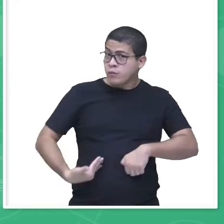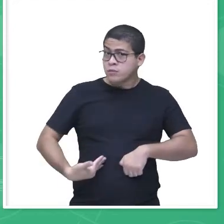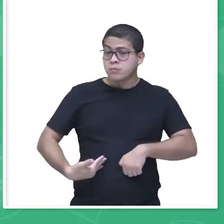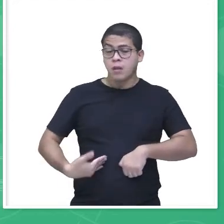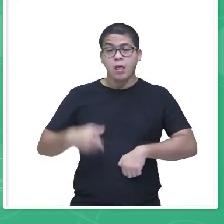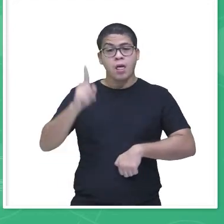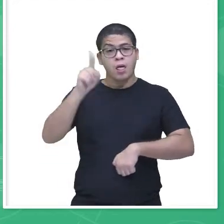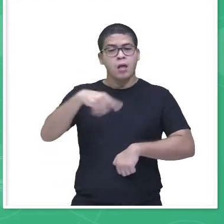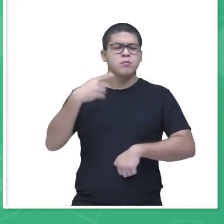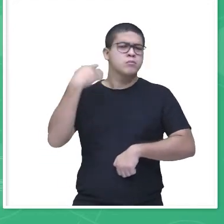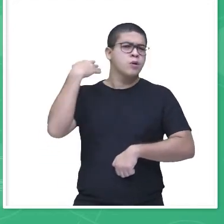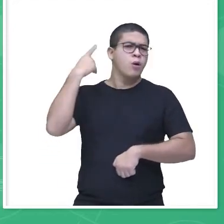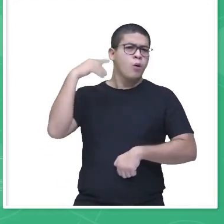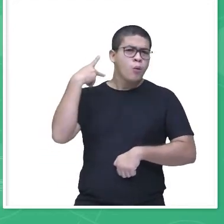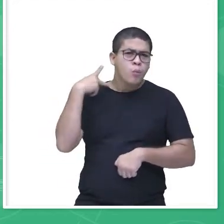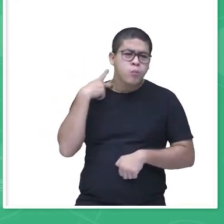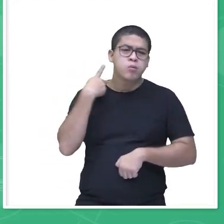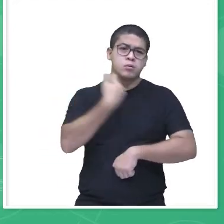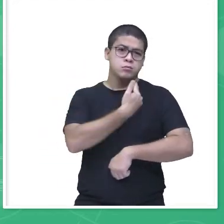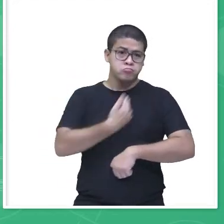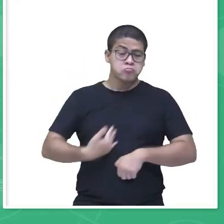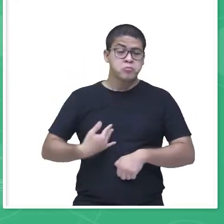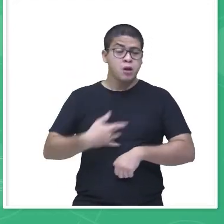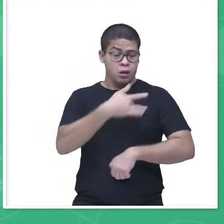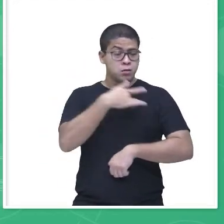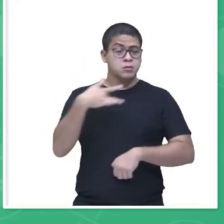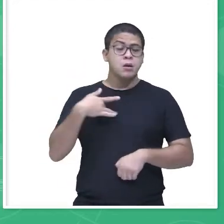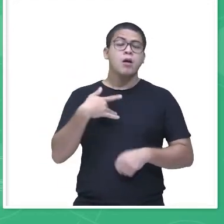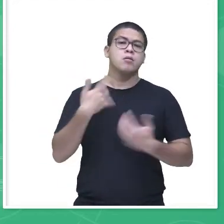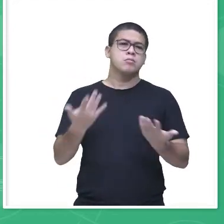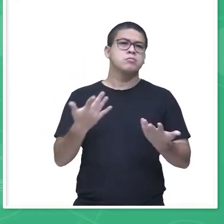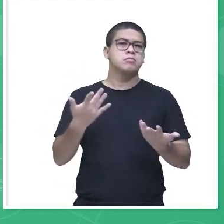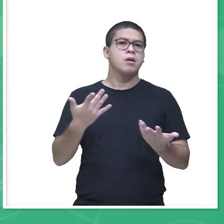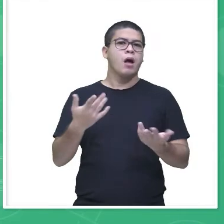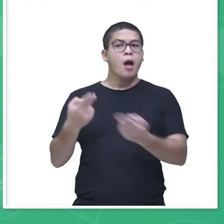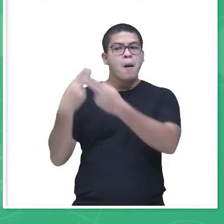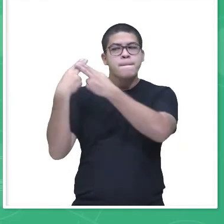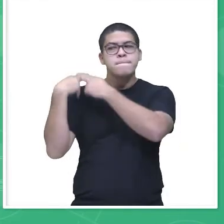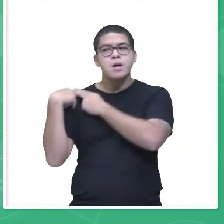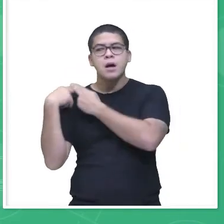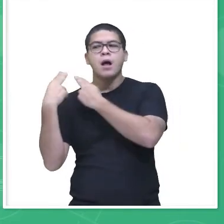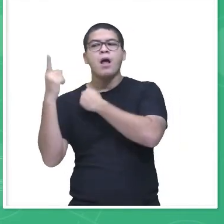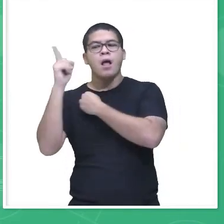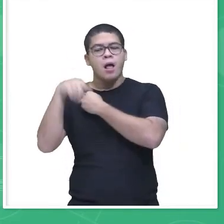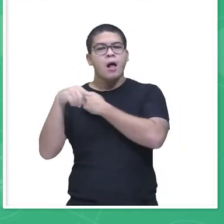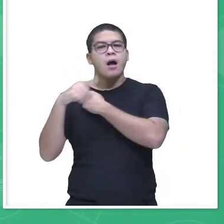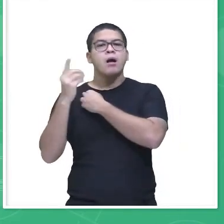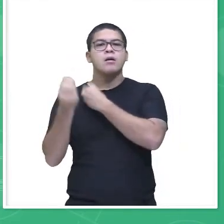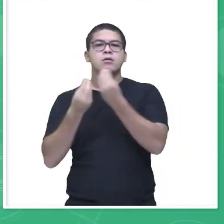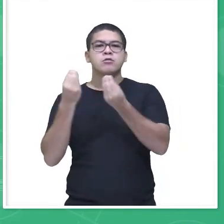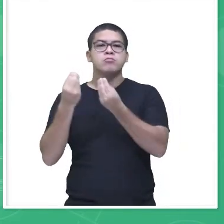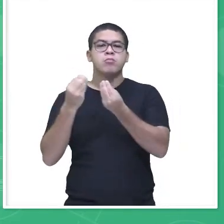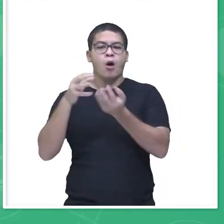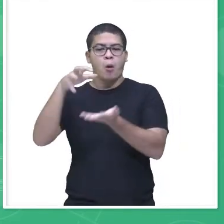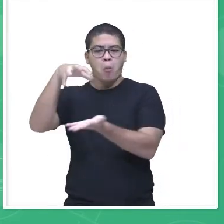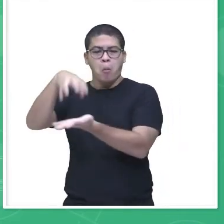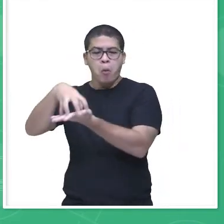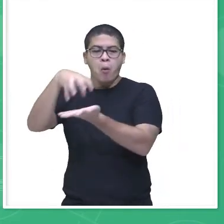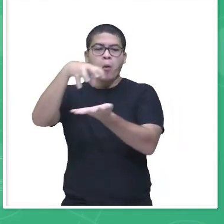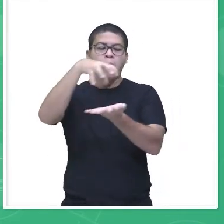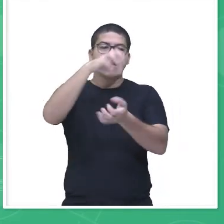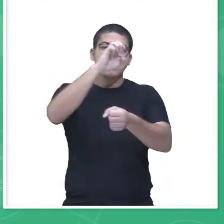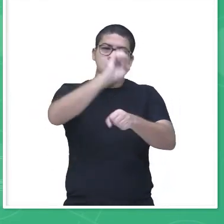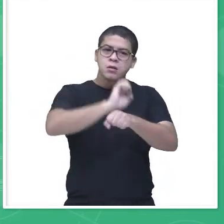políticas públicas de saúde. Então, quem é mais responsável por essa parte coletiva são os órgãos